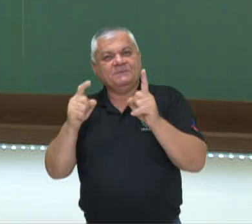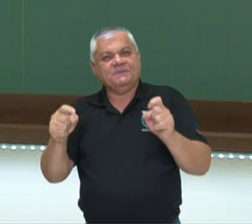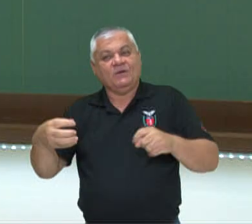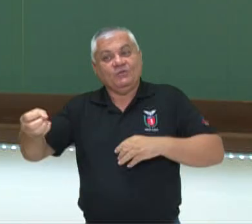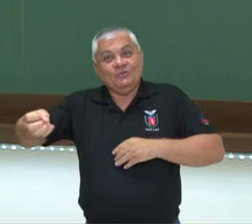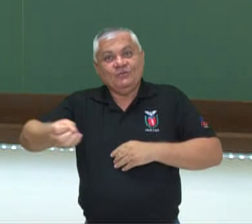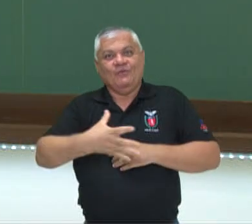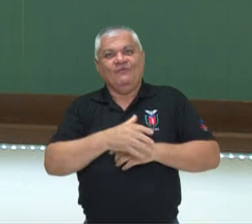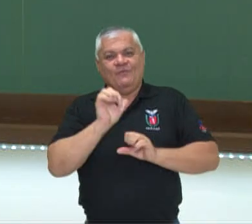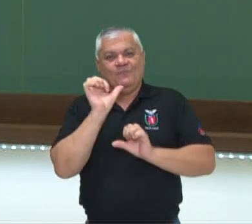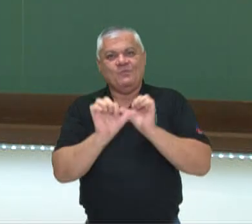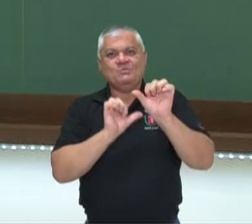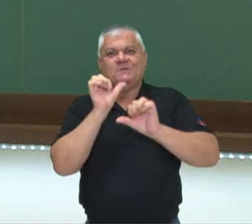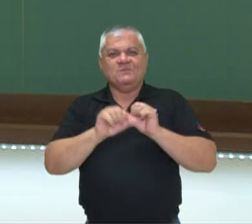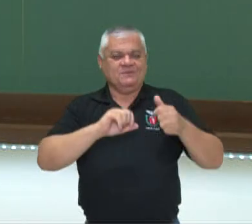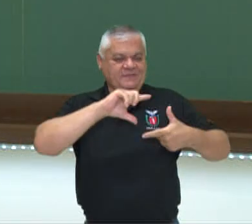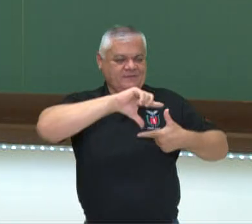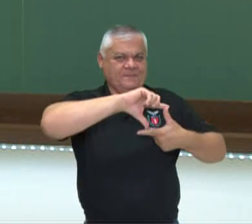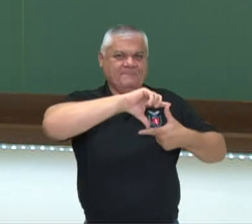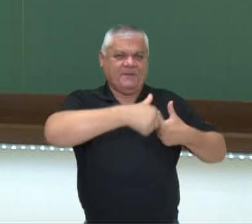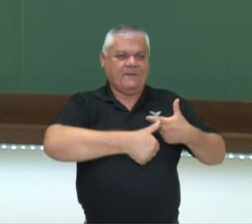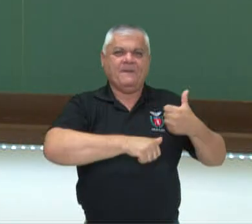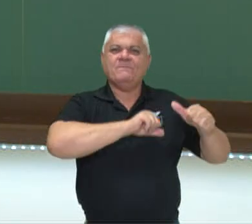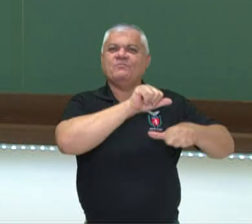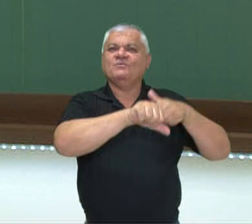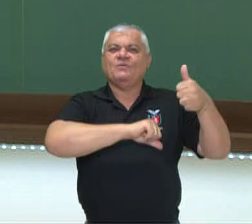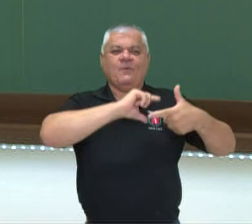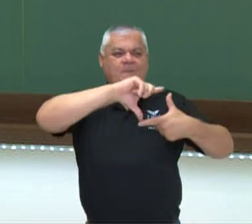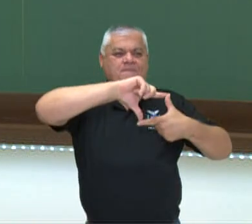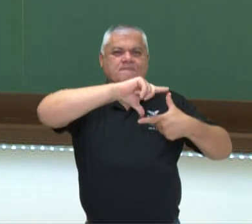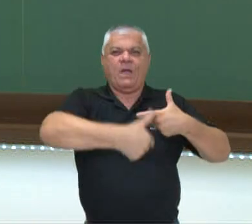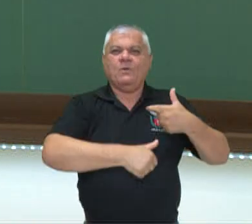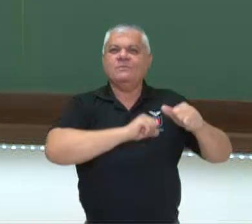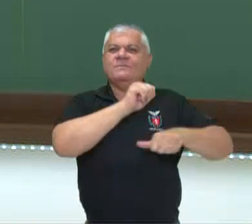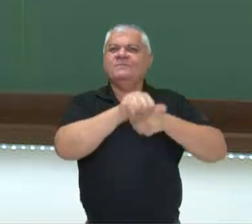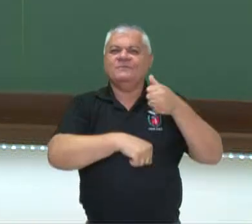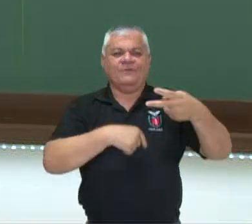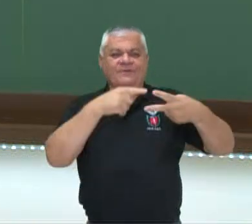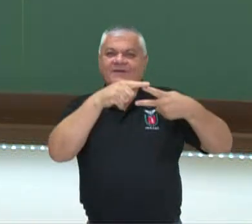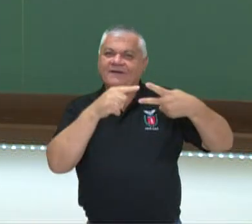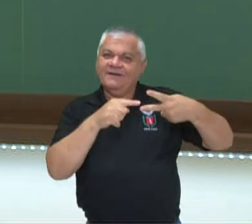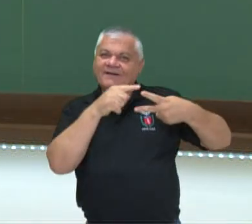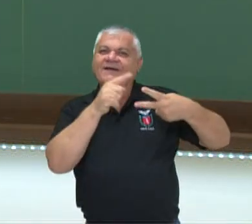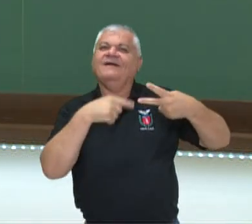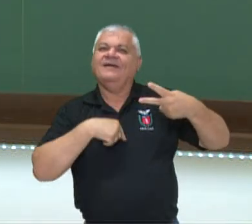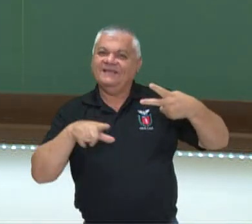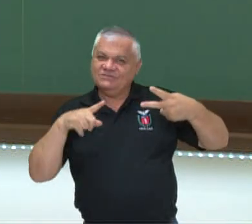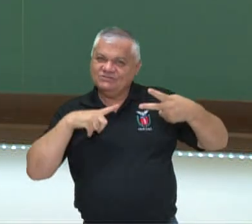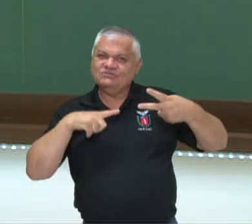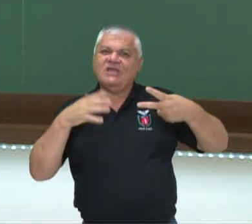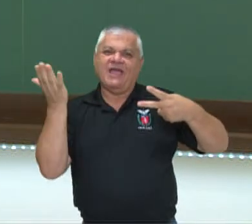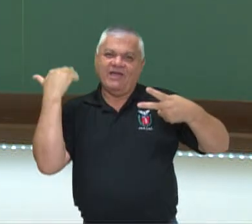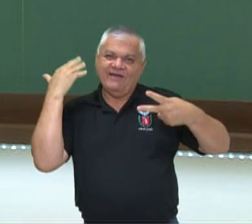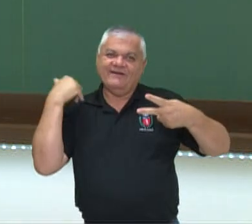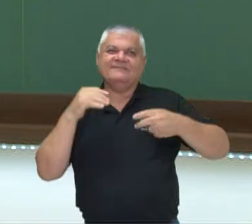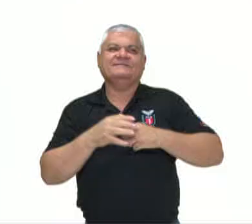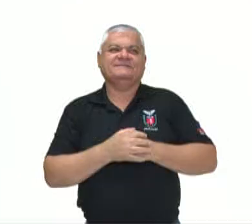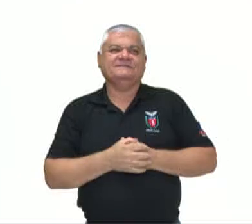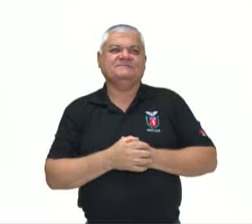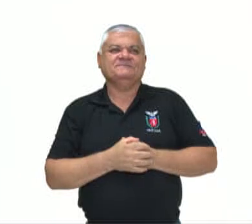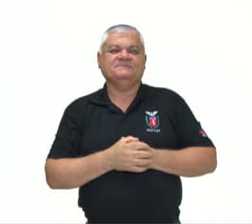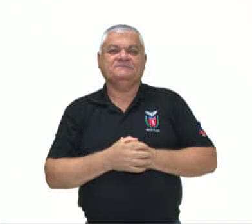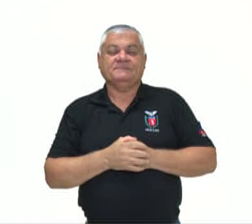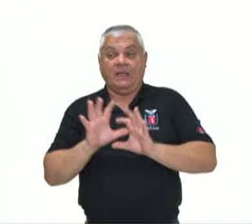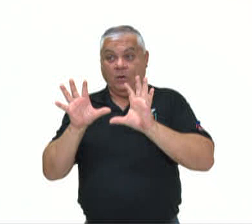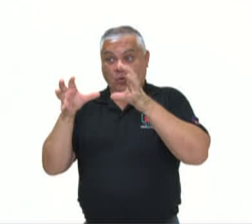de paradigmas, de transformações das concepções de ciência que tínhamos antes. O